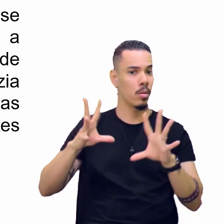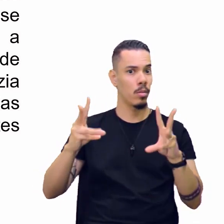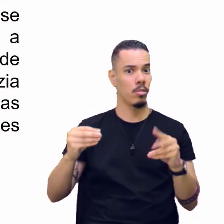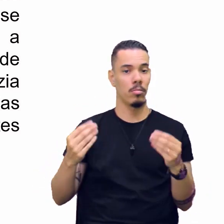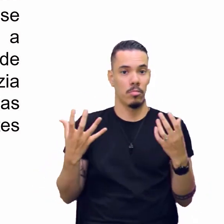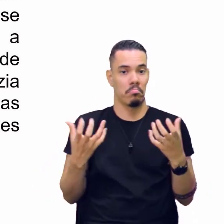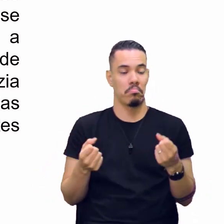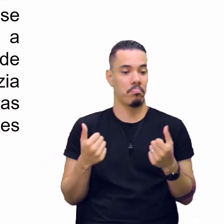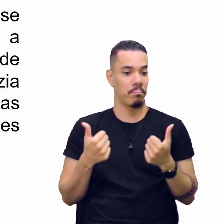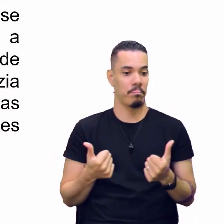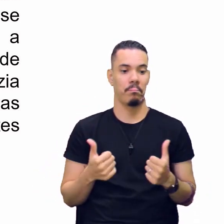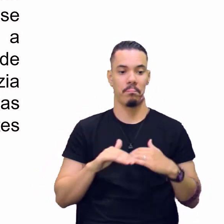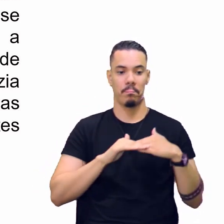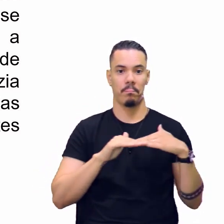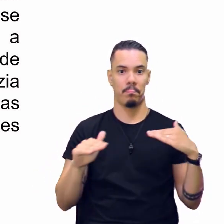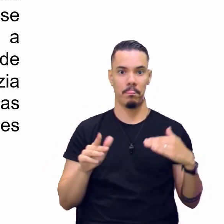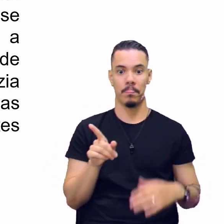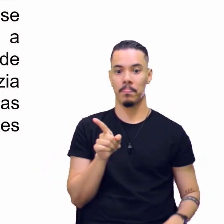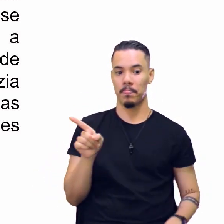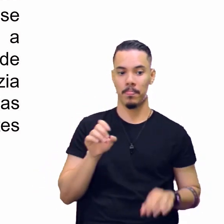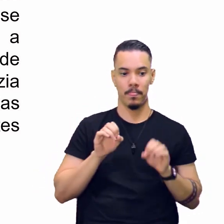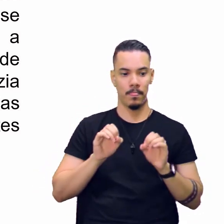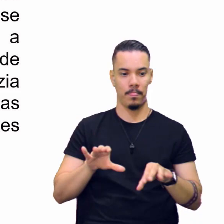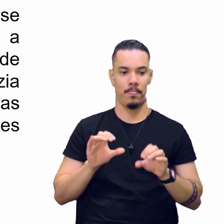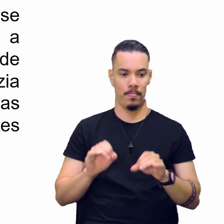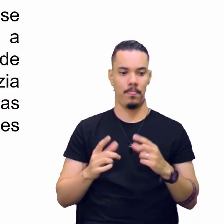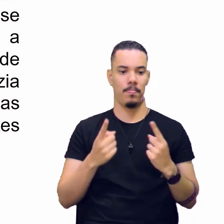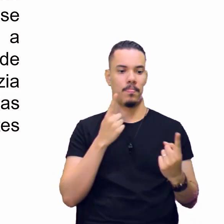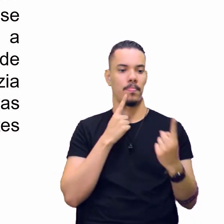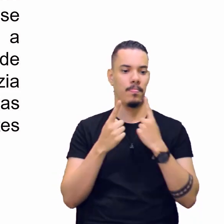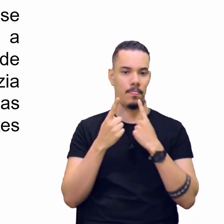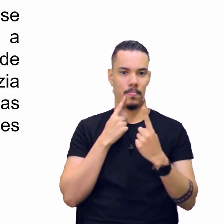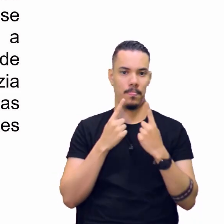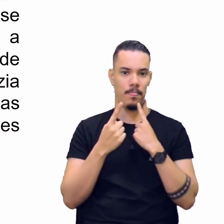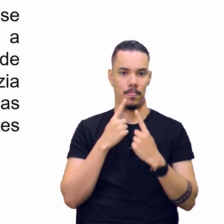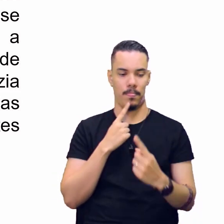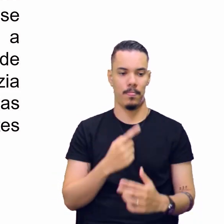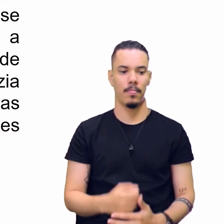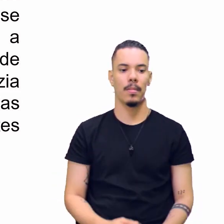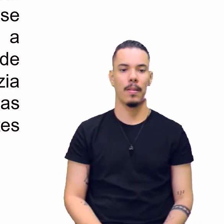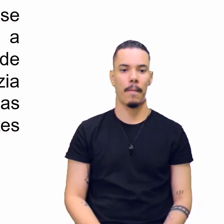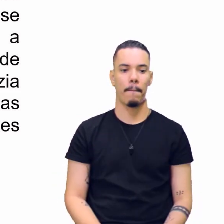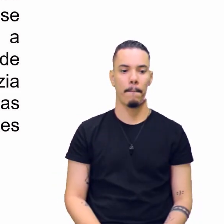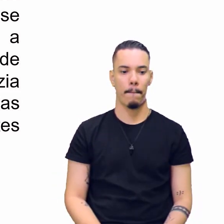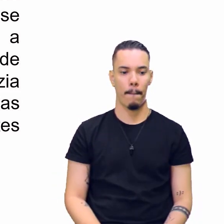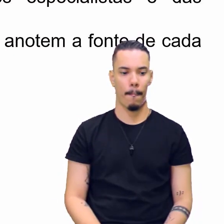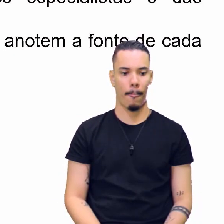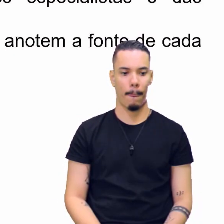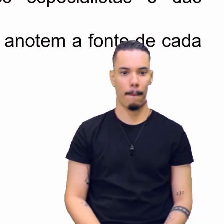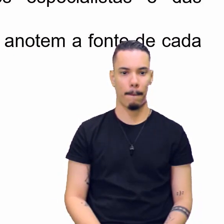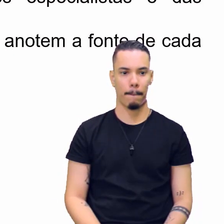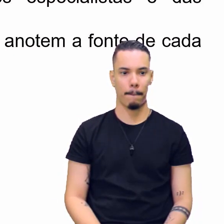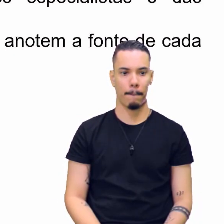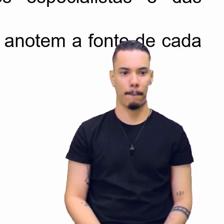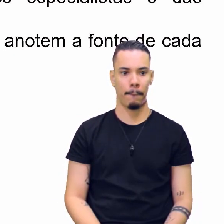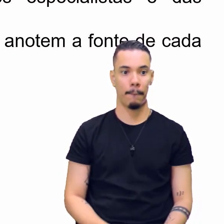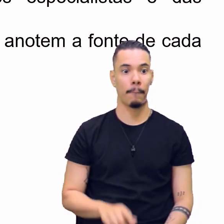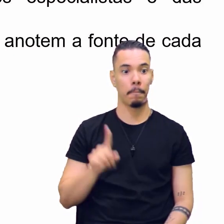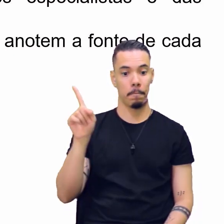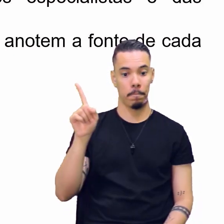isso. Então, aqui é Educação para o Debate, de Sérgio Fausto. Aí você vai ter aqui